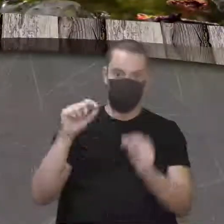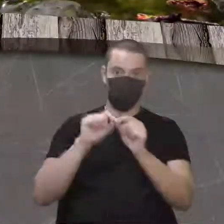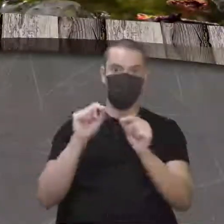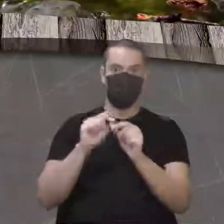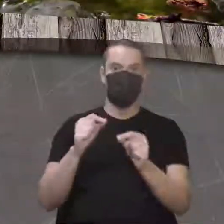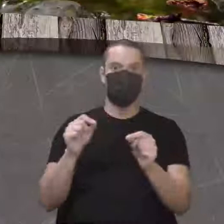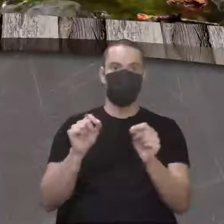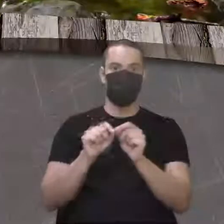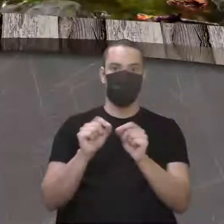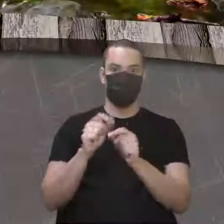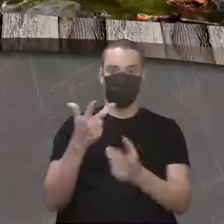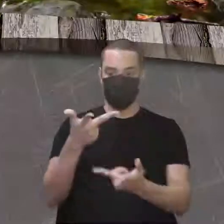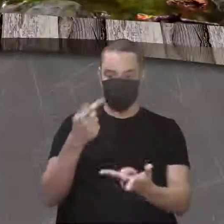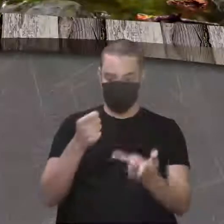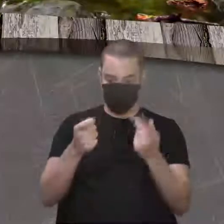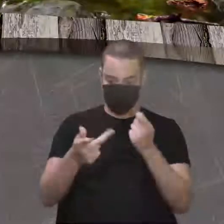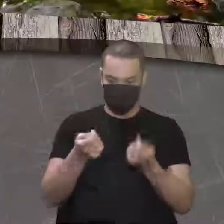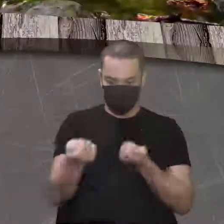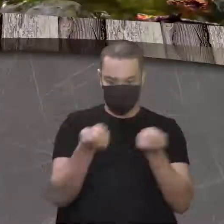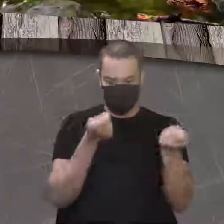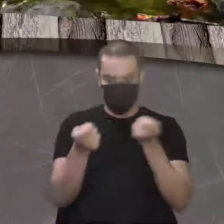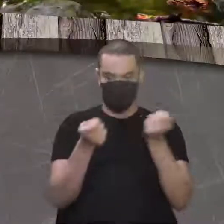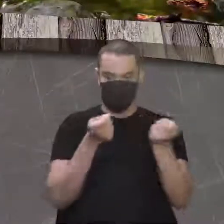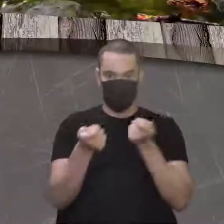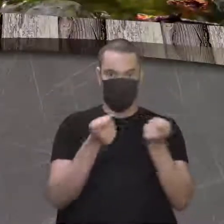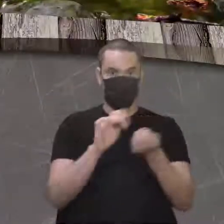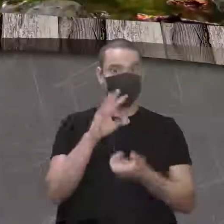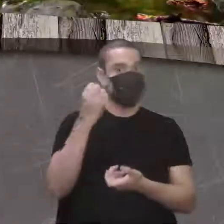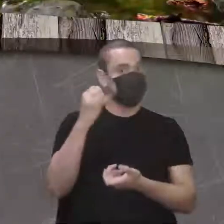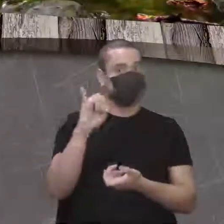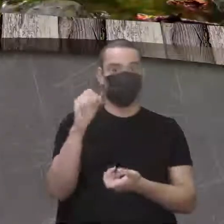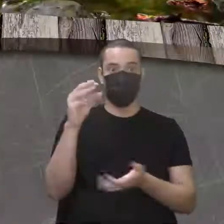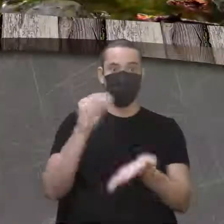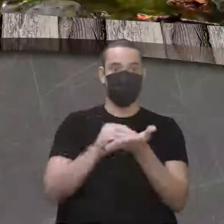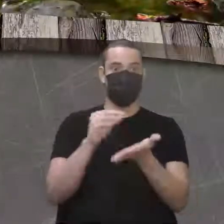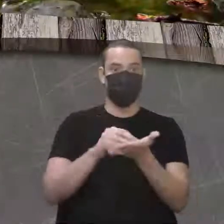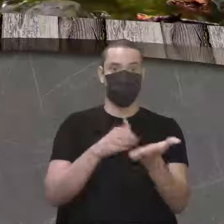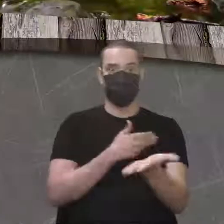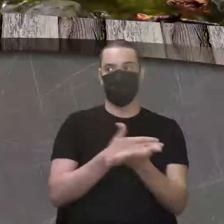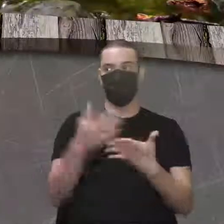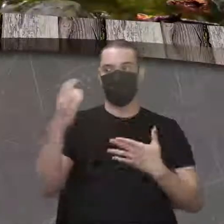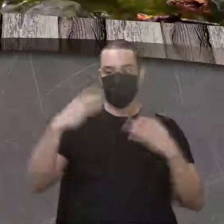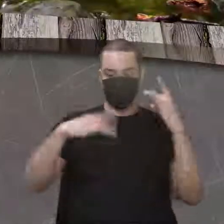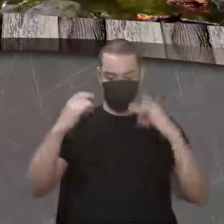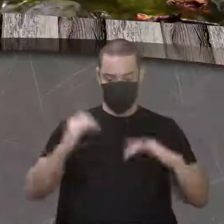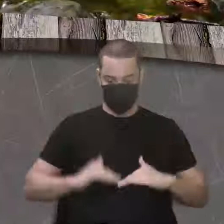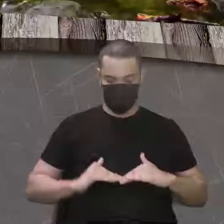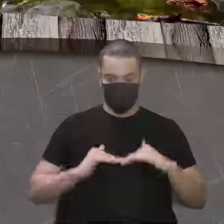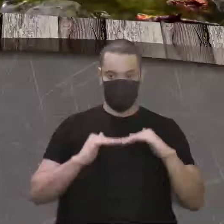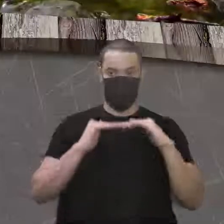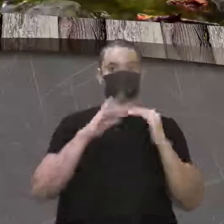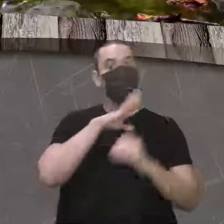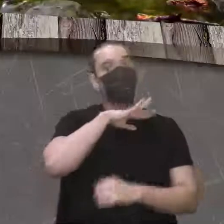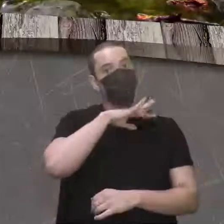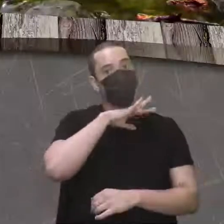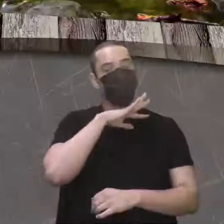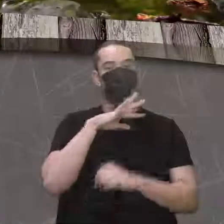esse serviço, controlando. Quando não tem, eu vou começar a acumular. E aí é